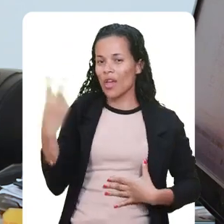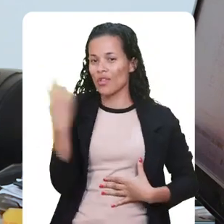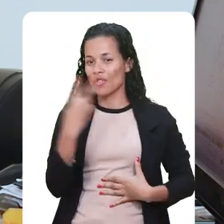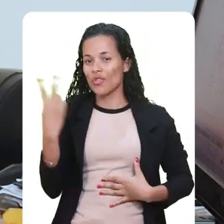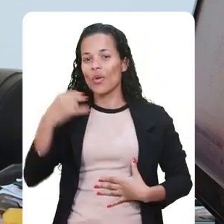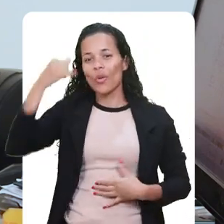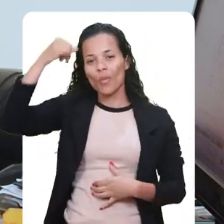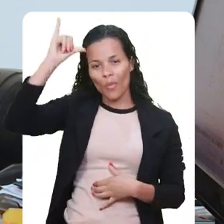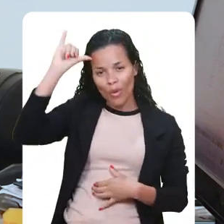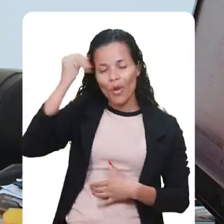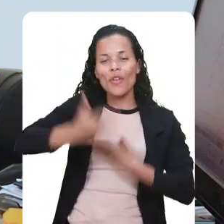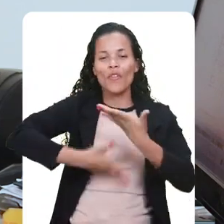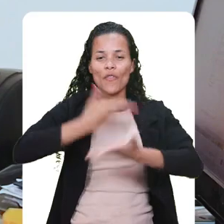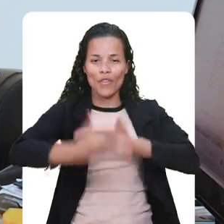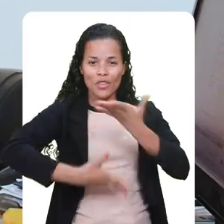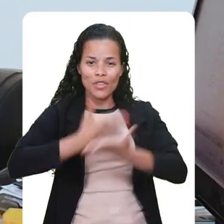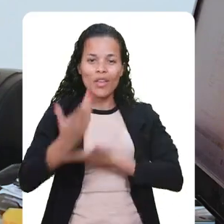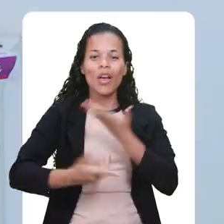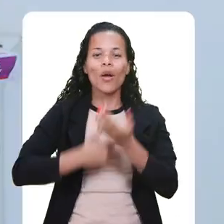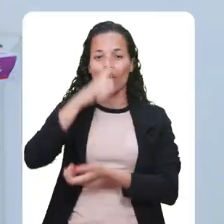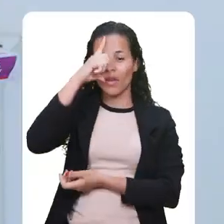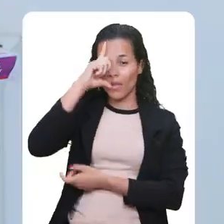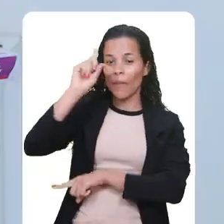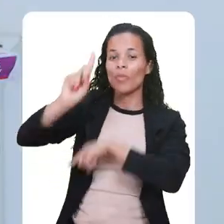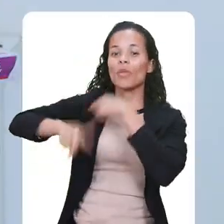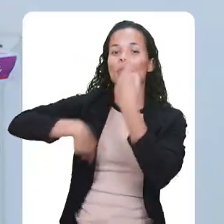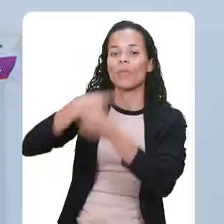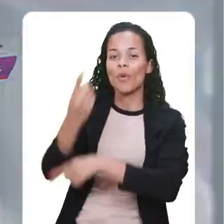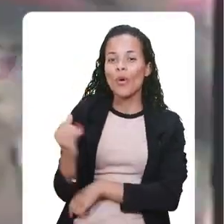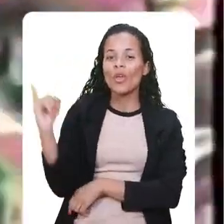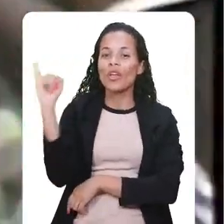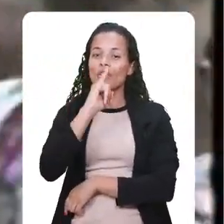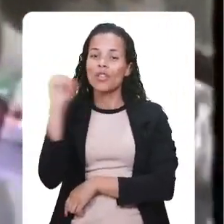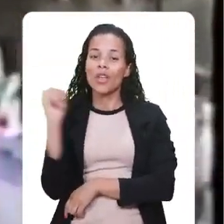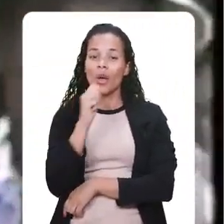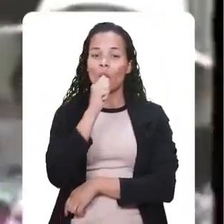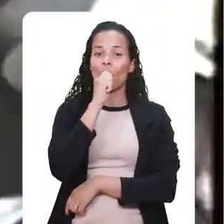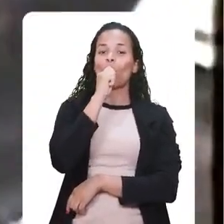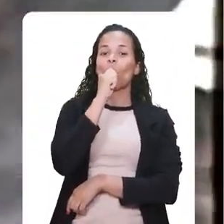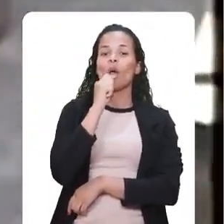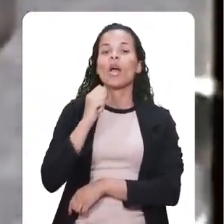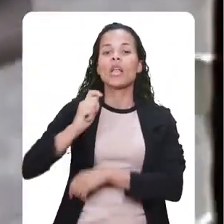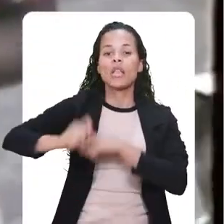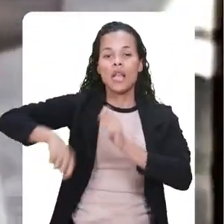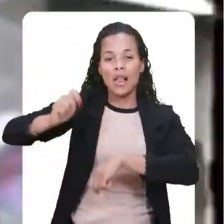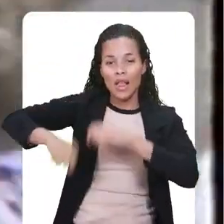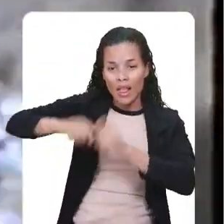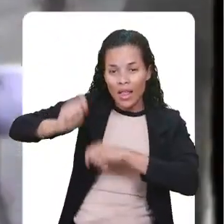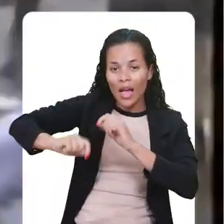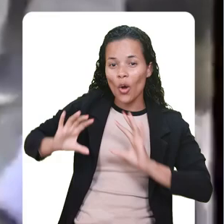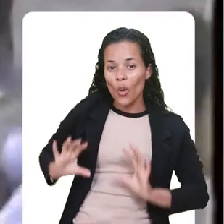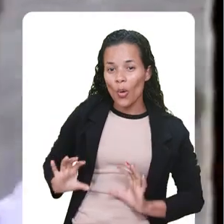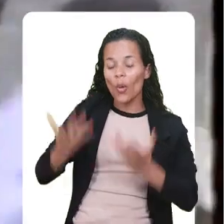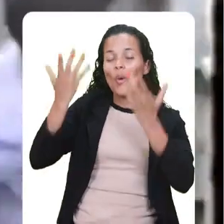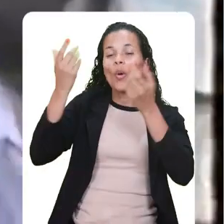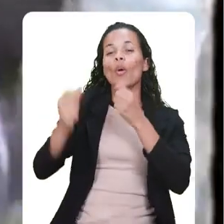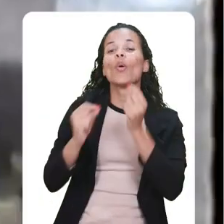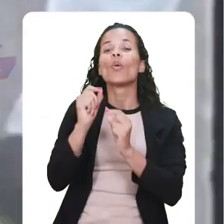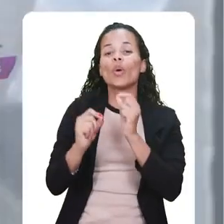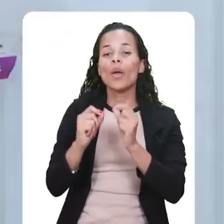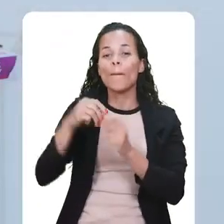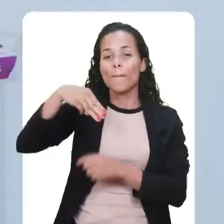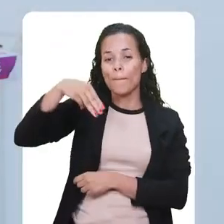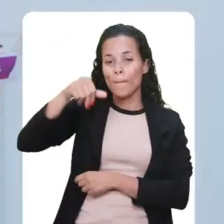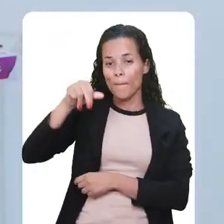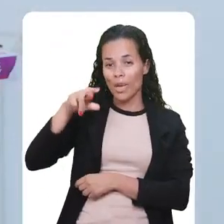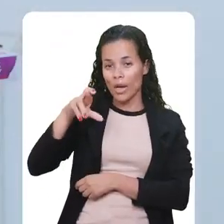para viverem e vivenciarem aquele carnaval. Depois veio a introdução da buzina de lata, essa buzina de lata que acontece com o seu Mário,